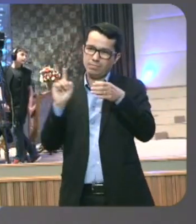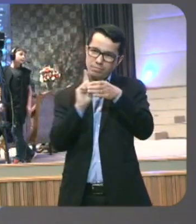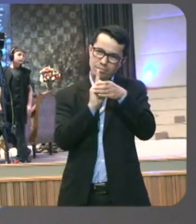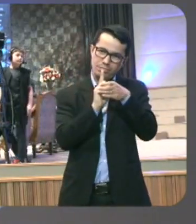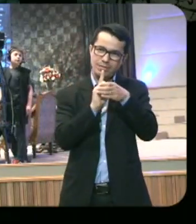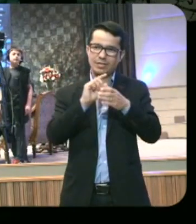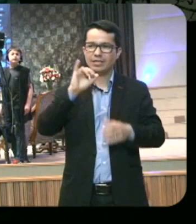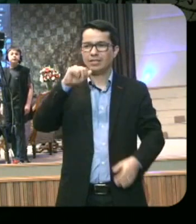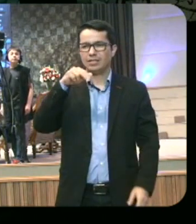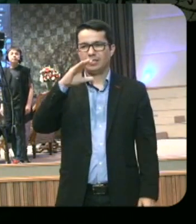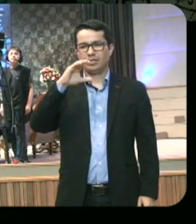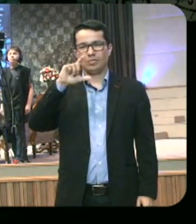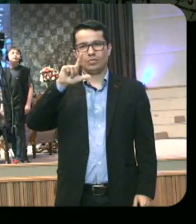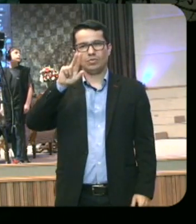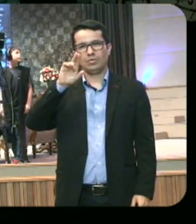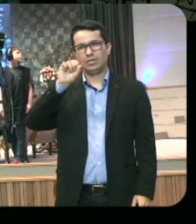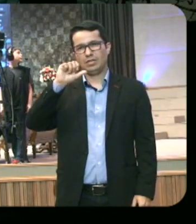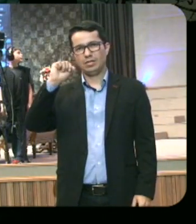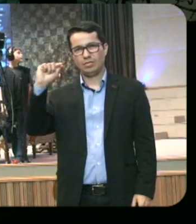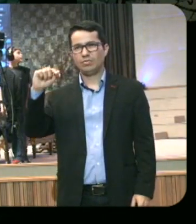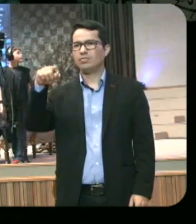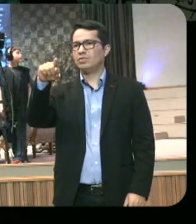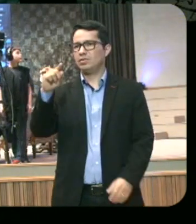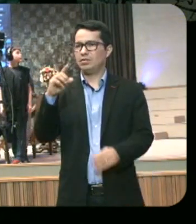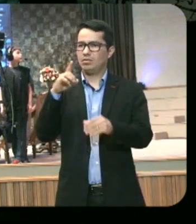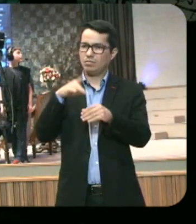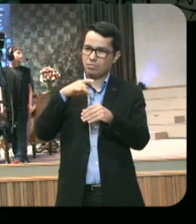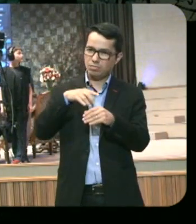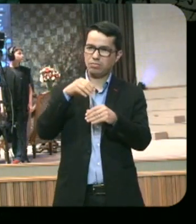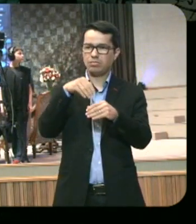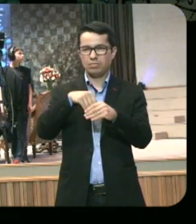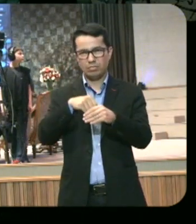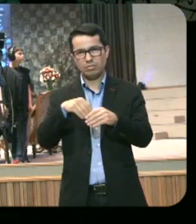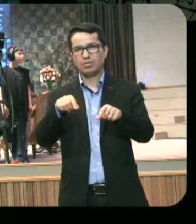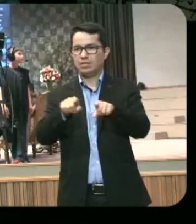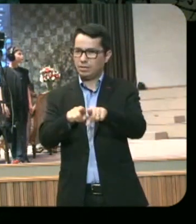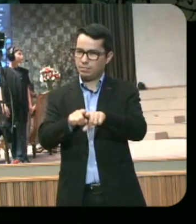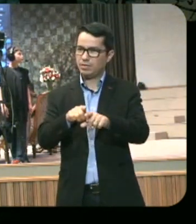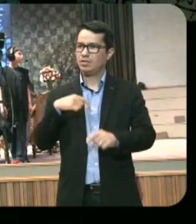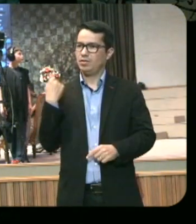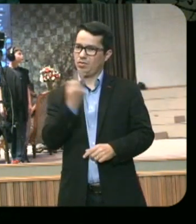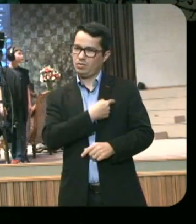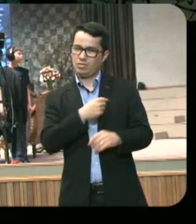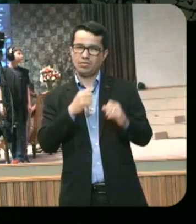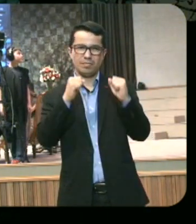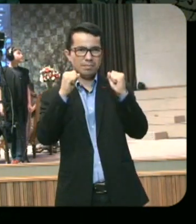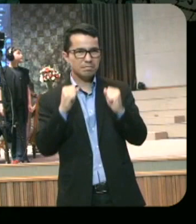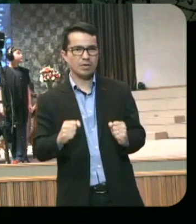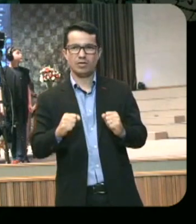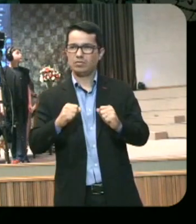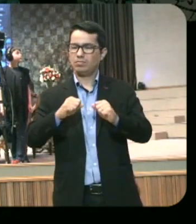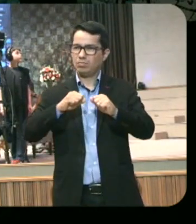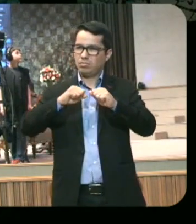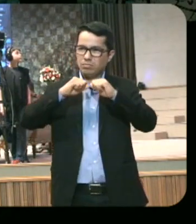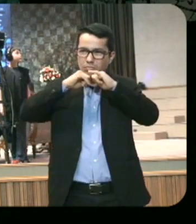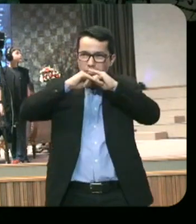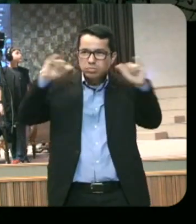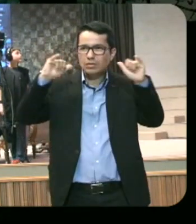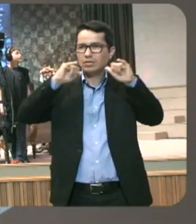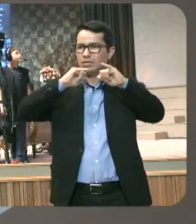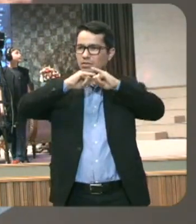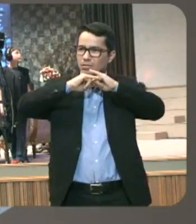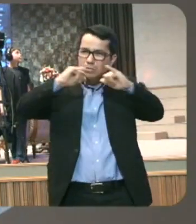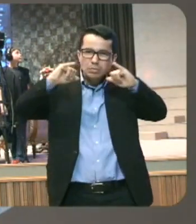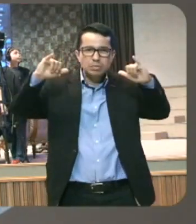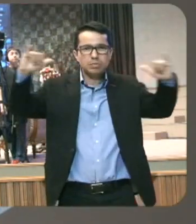os recursos que você tem ofertado, os seus dízimos, para que a gente possa ampliar o alcance da palavra